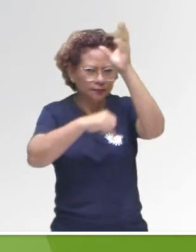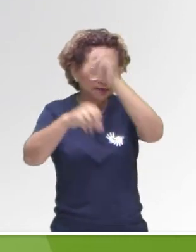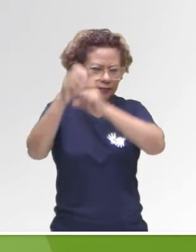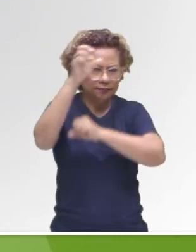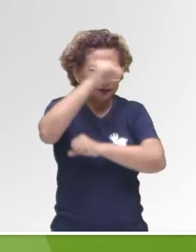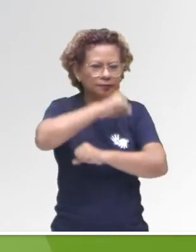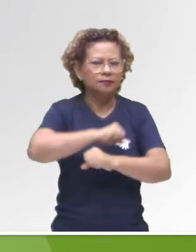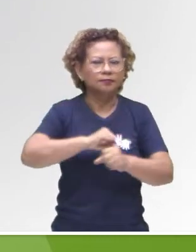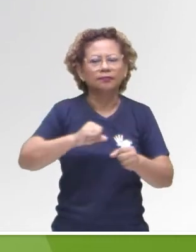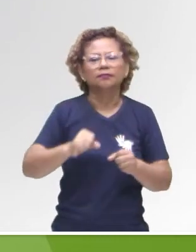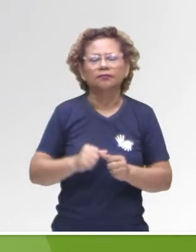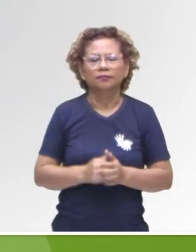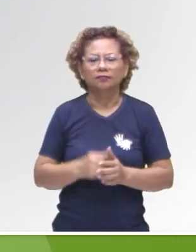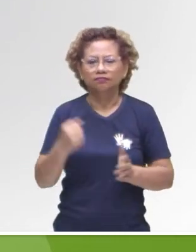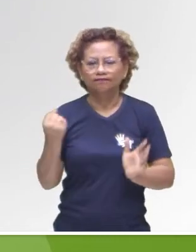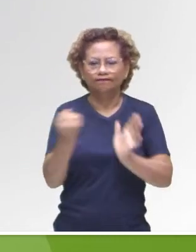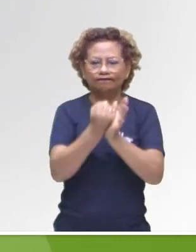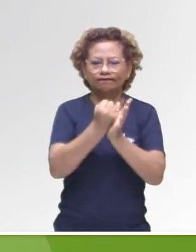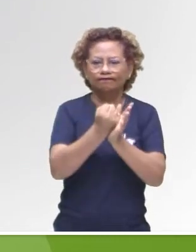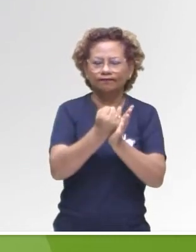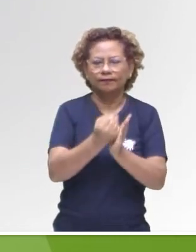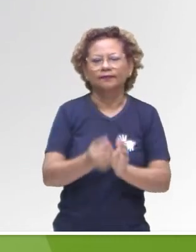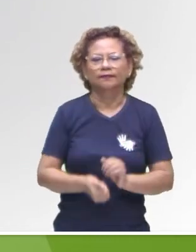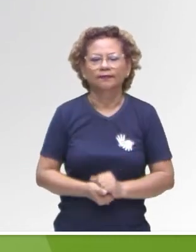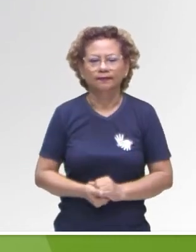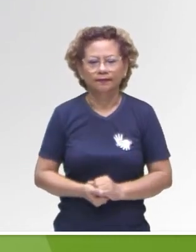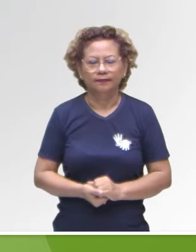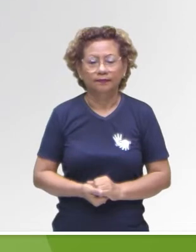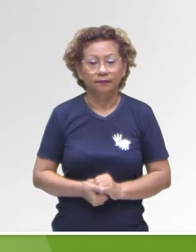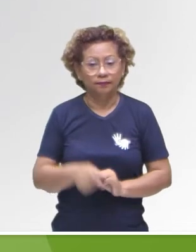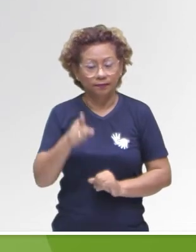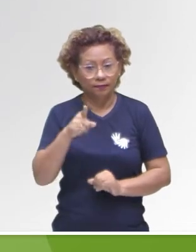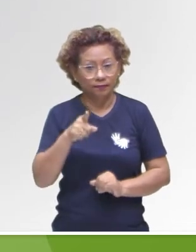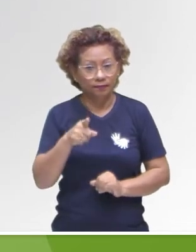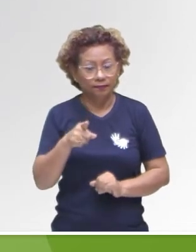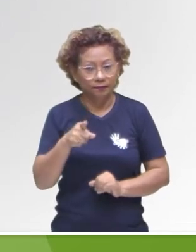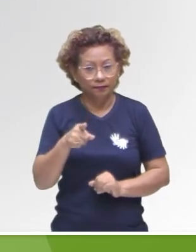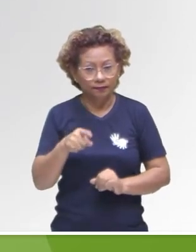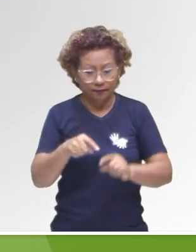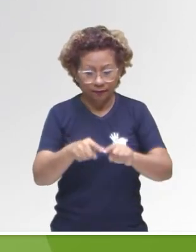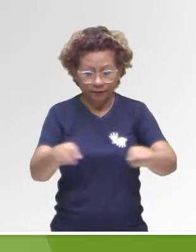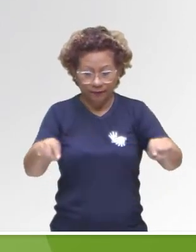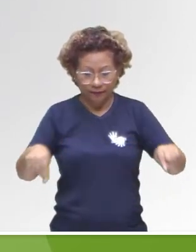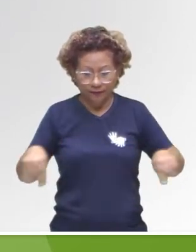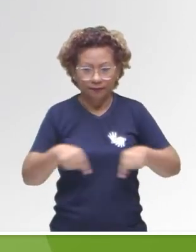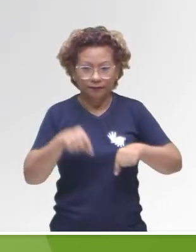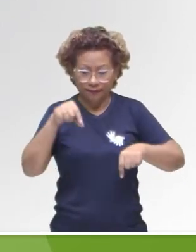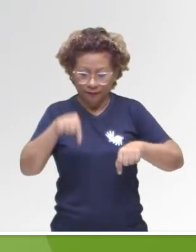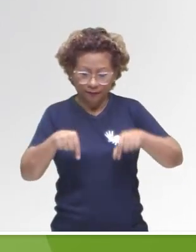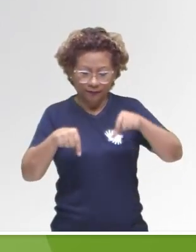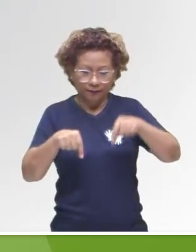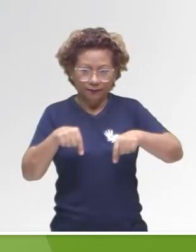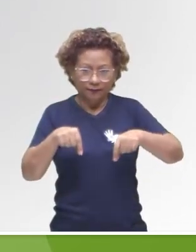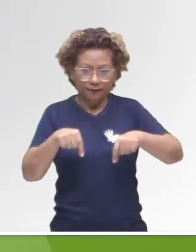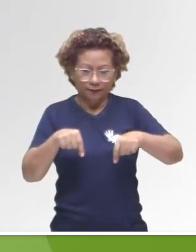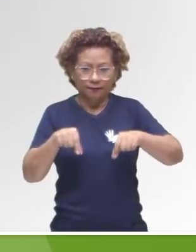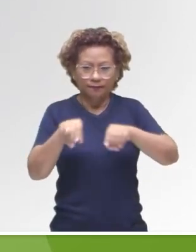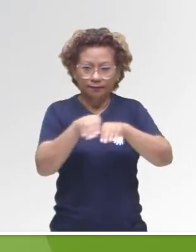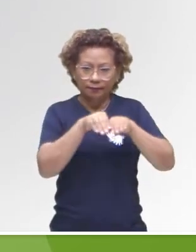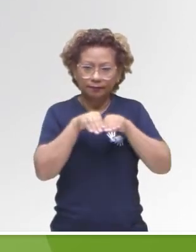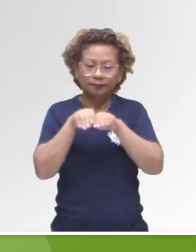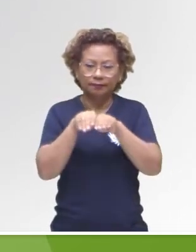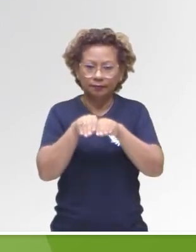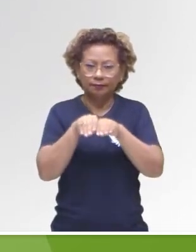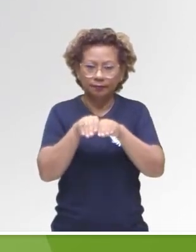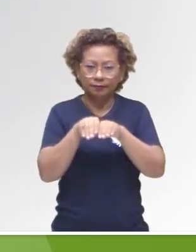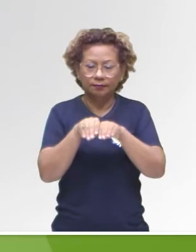simbologia. Então, quando você vê essas duas placas paralelas aqui do mesmo tamanho, é um capacitor. E essas duas